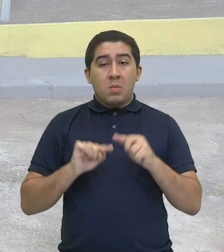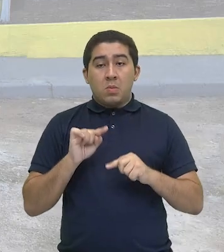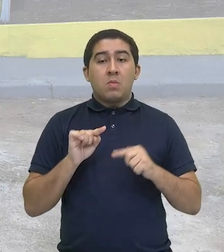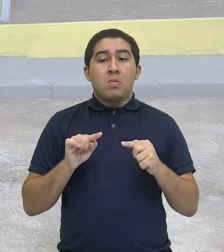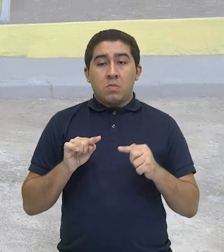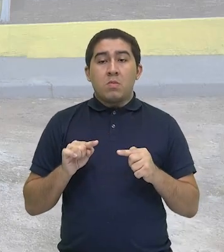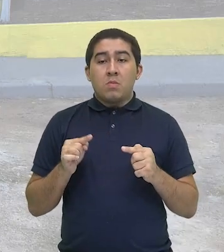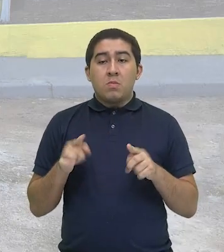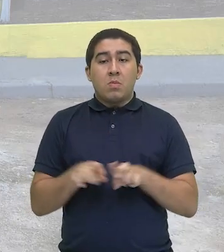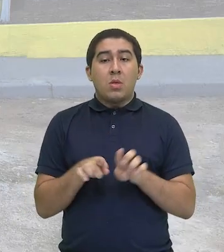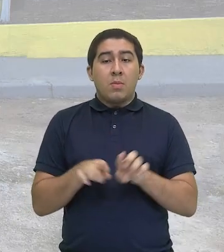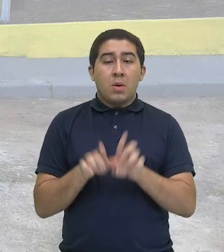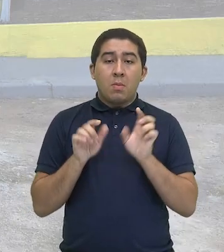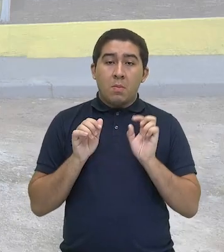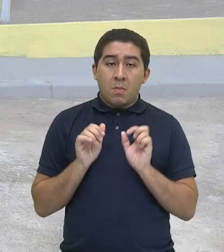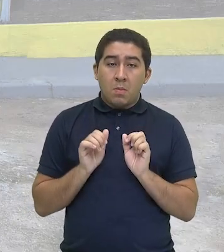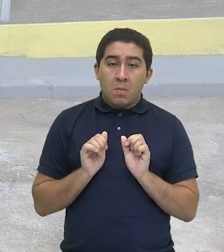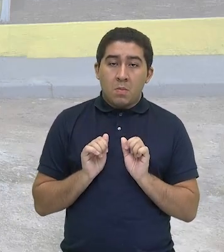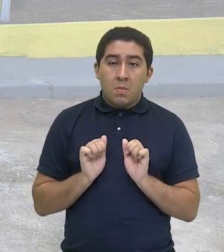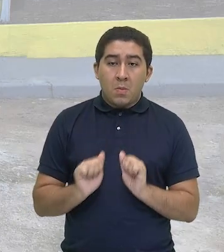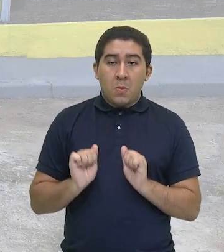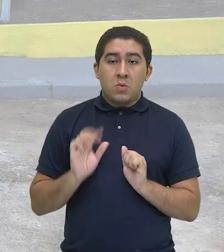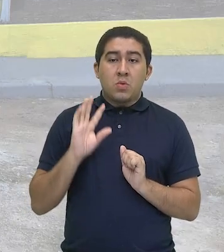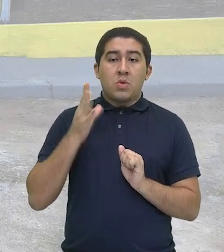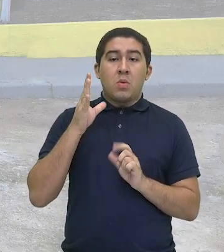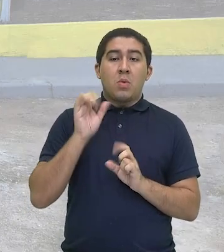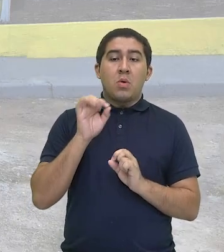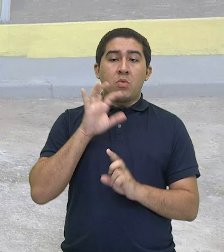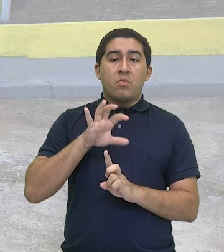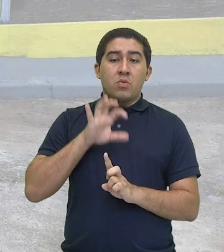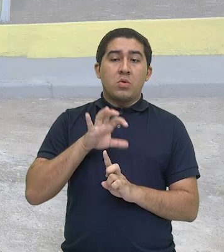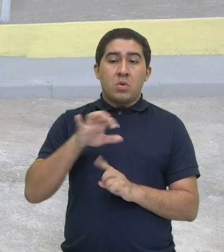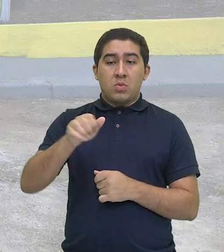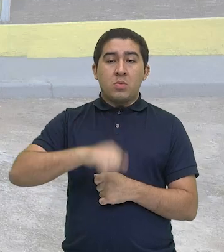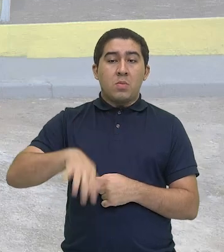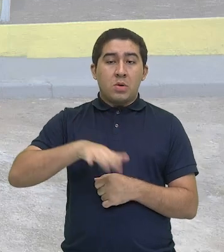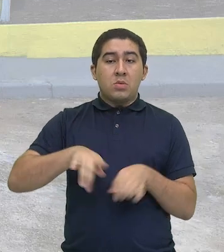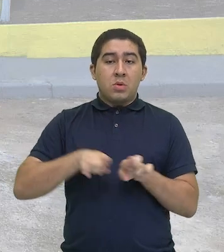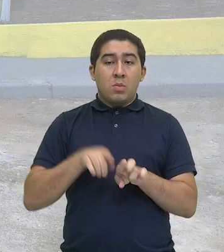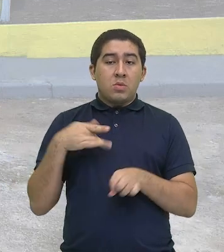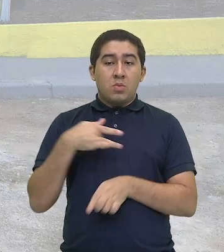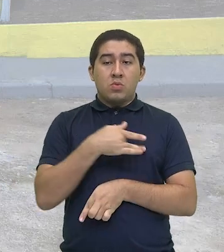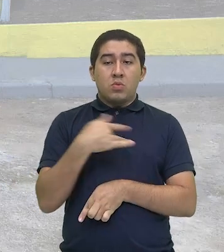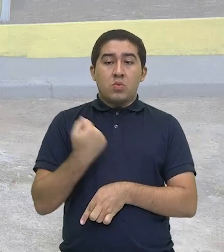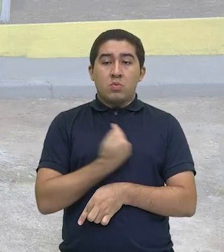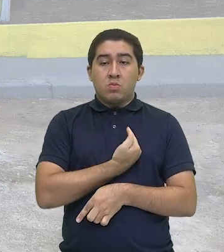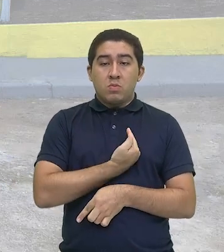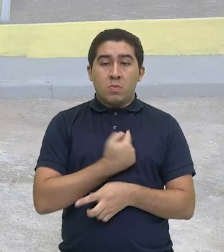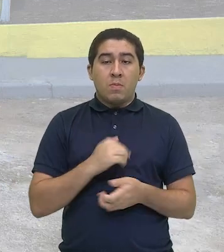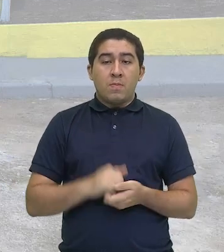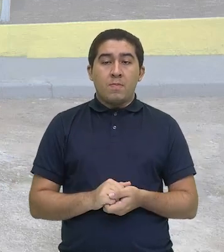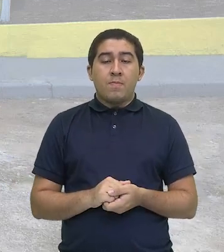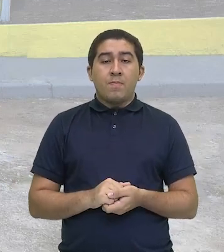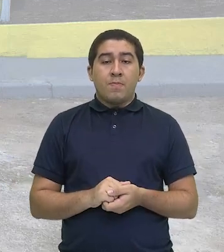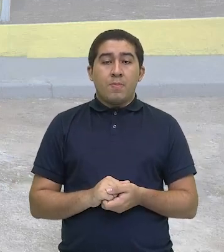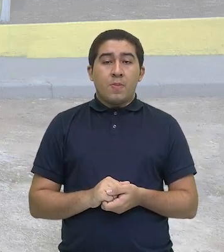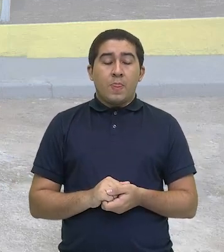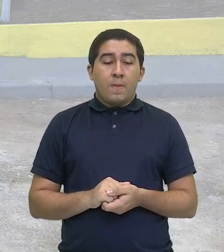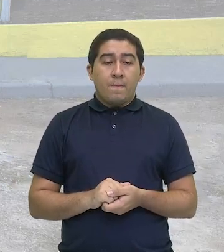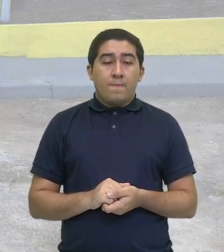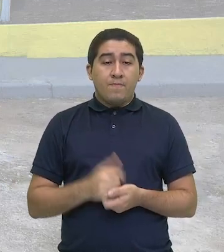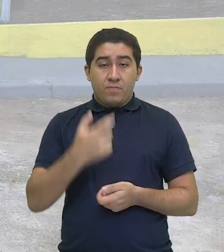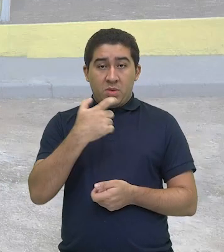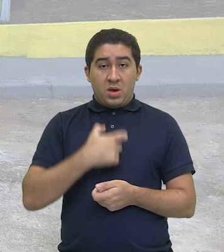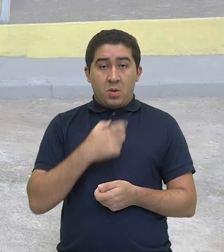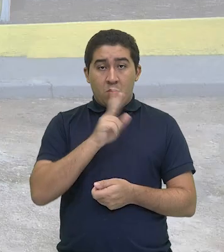eletrônicos, ele pode impactar o meio ambiente e a nossa saúde. E como professora,